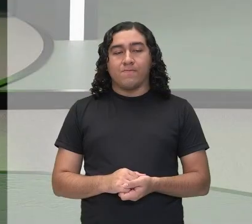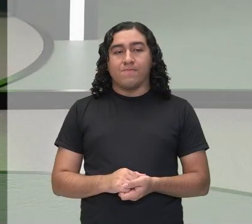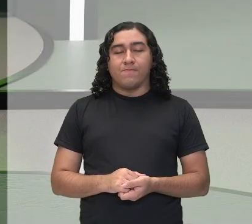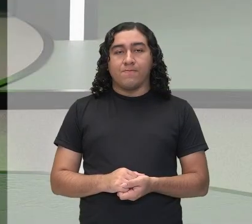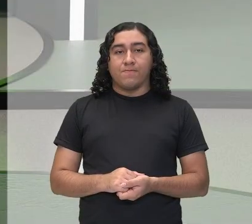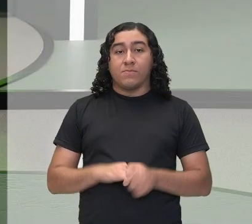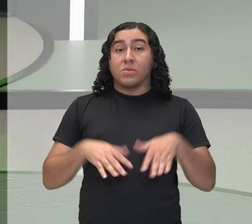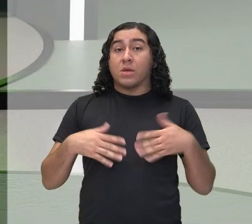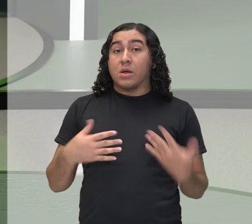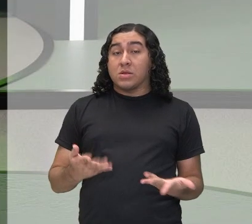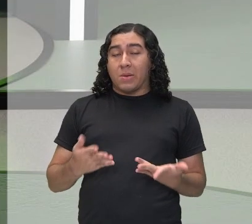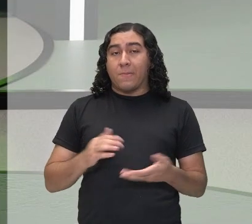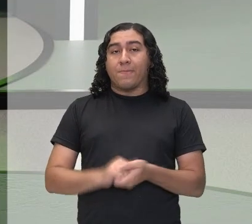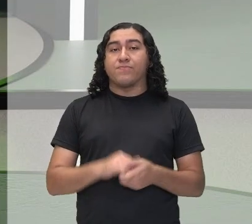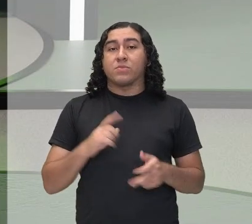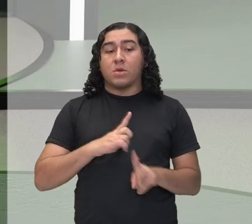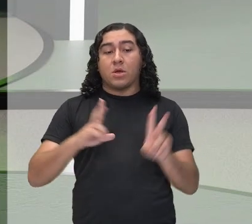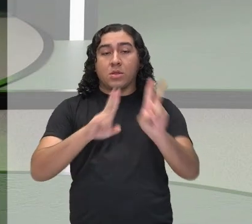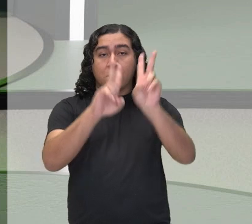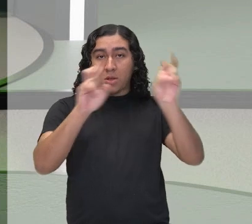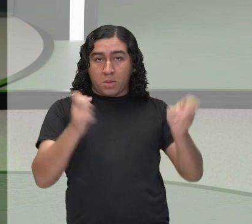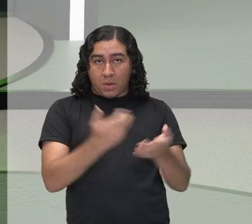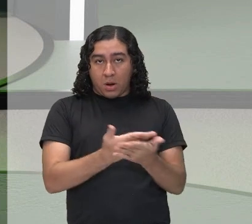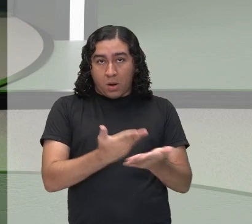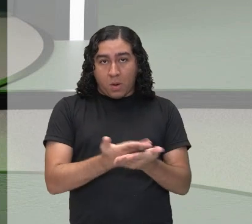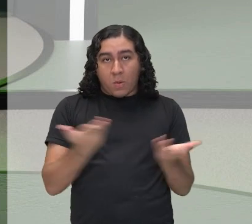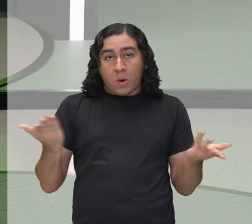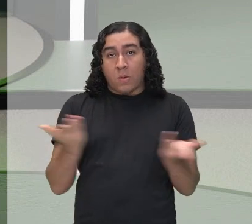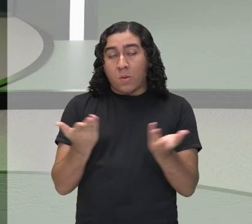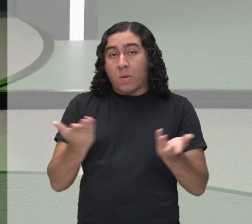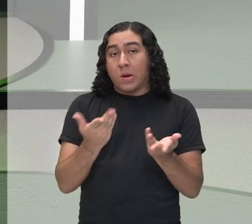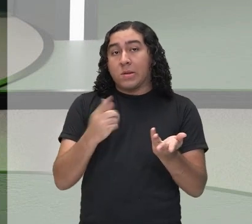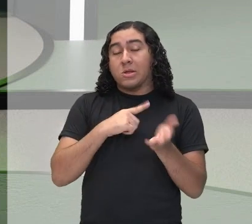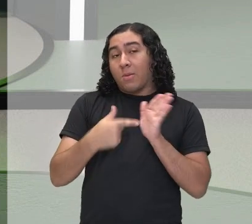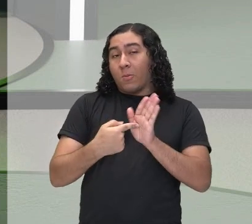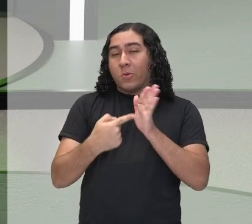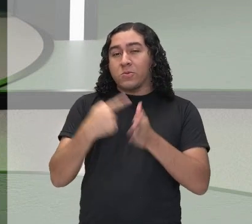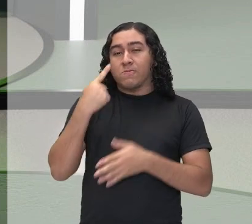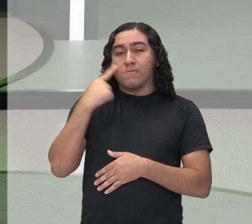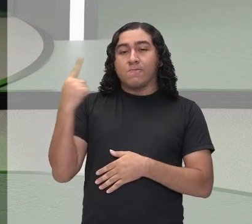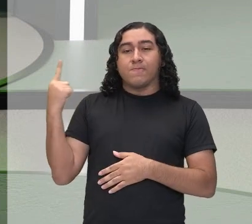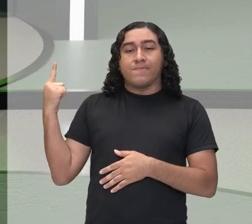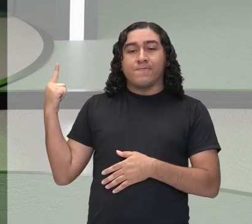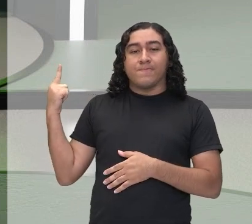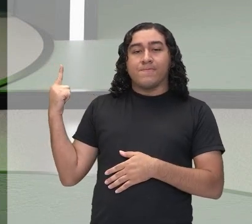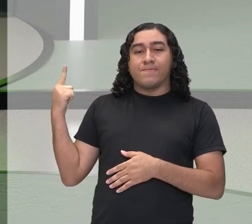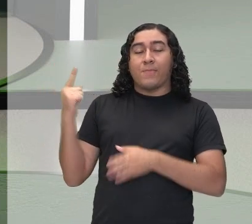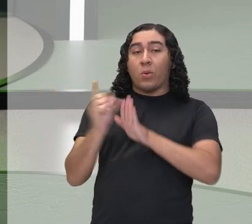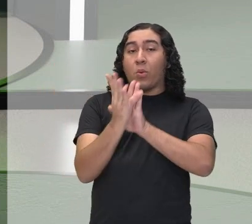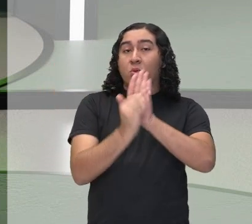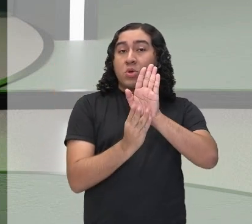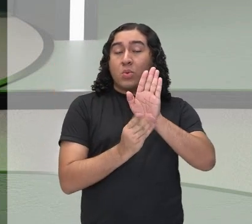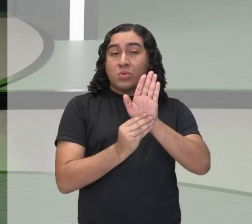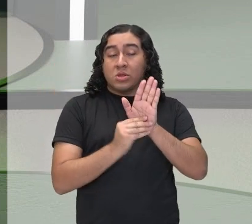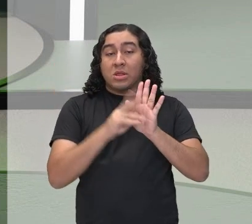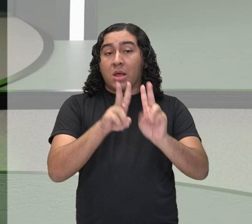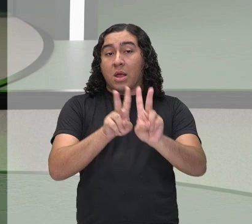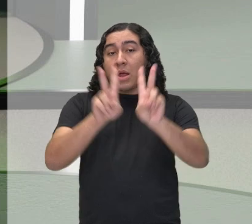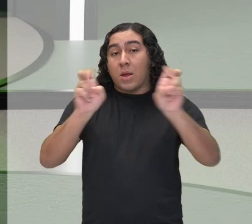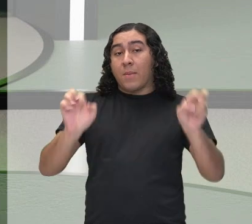Então, aí, como um dos tópicos da nossa aula, eu trago para vocês aí o nosso conteúdo sobre